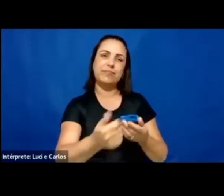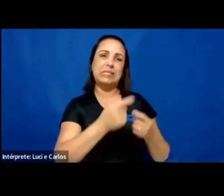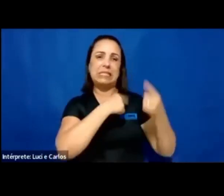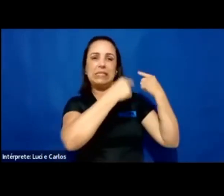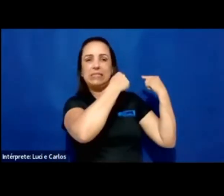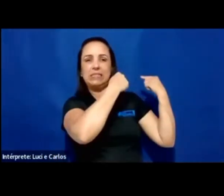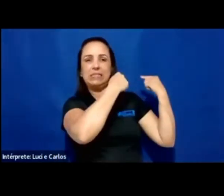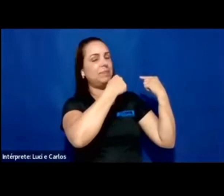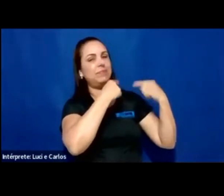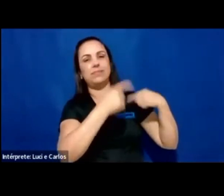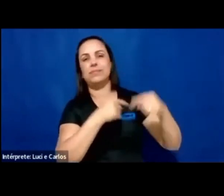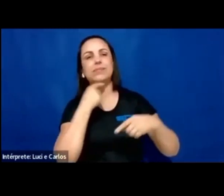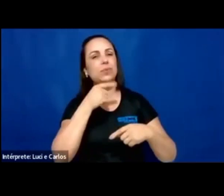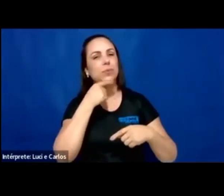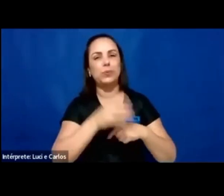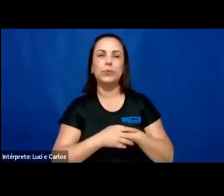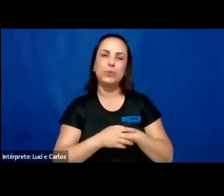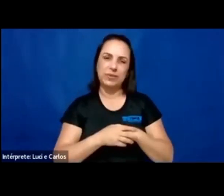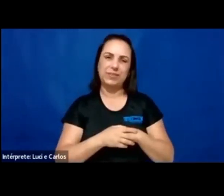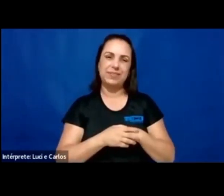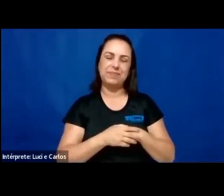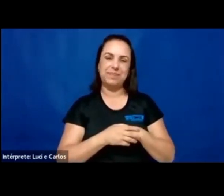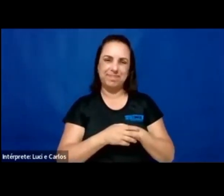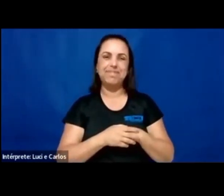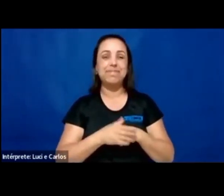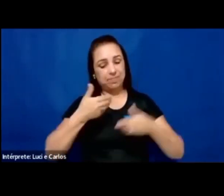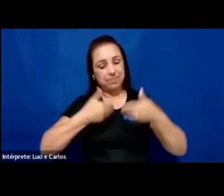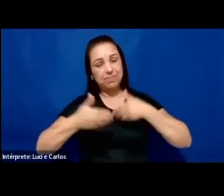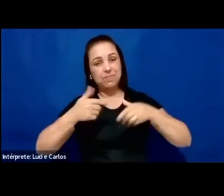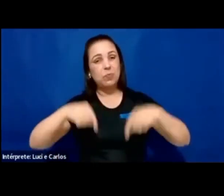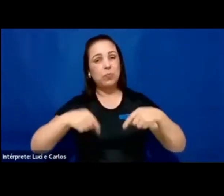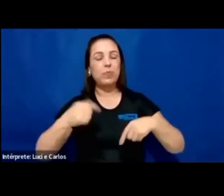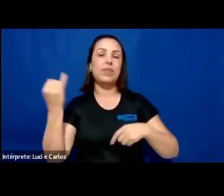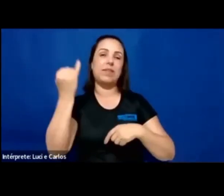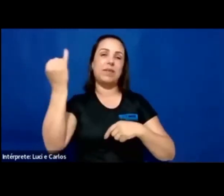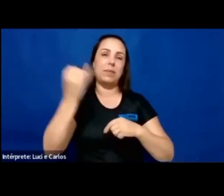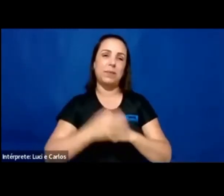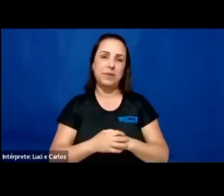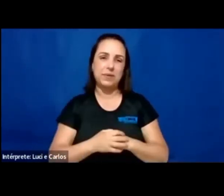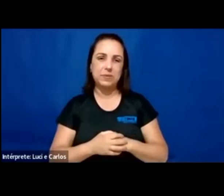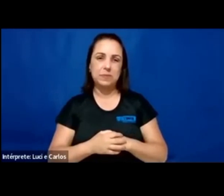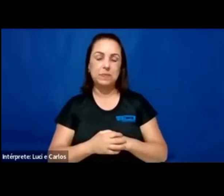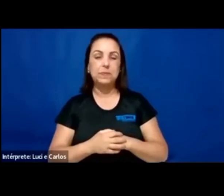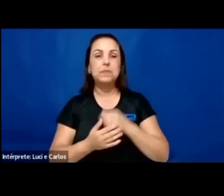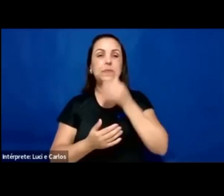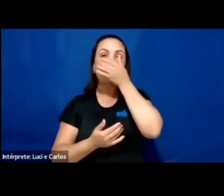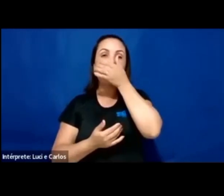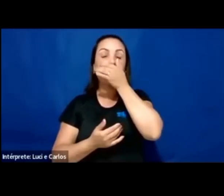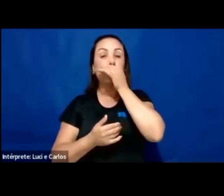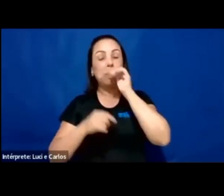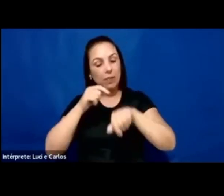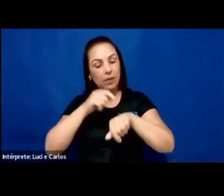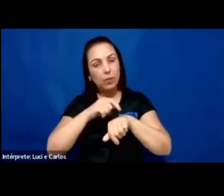voltar de a pé. E quando volta de a pé, demora bem mais. E é muito mais sofrido. Então, a hora é